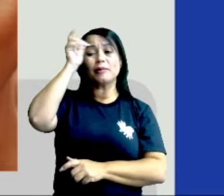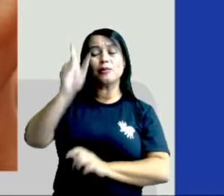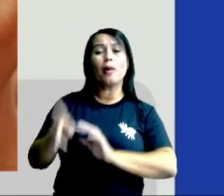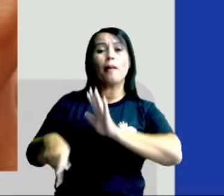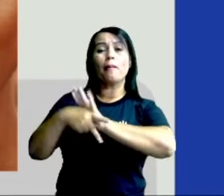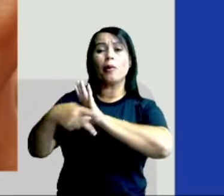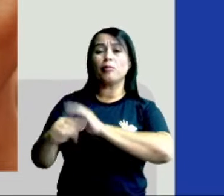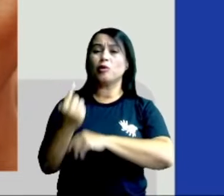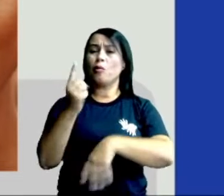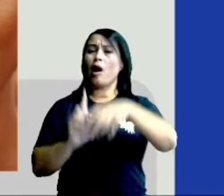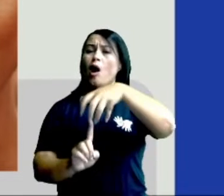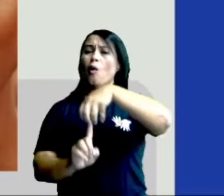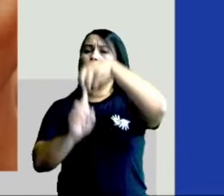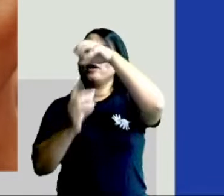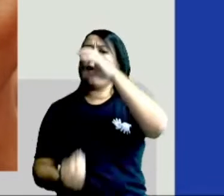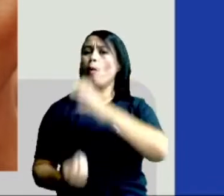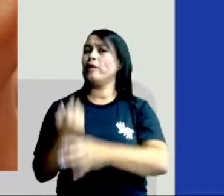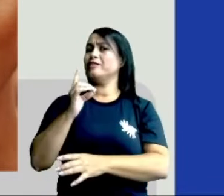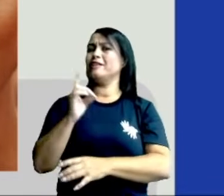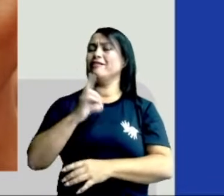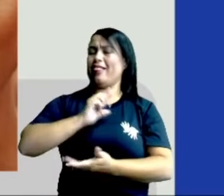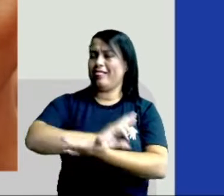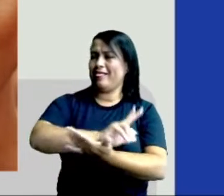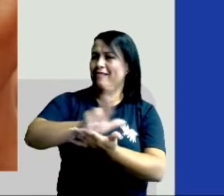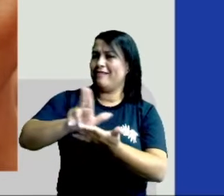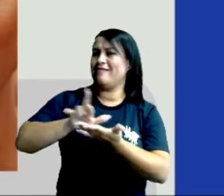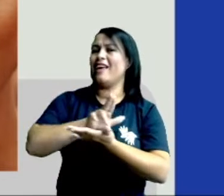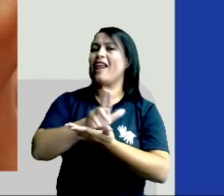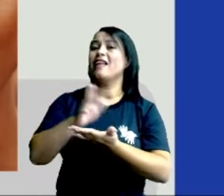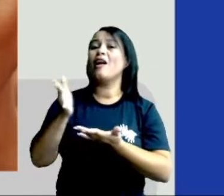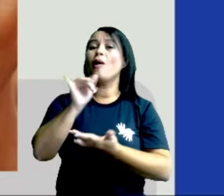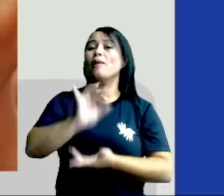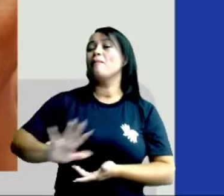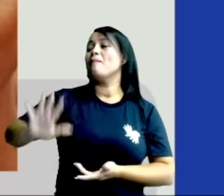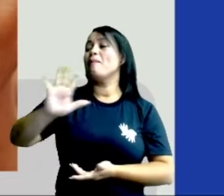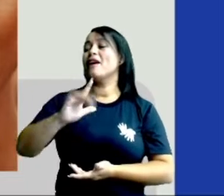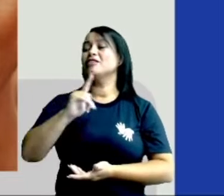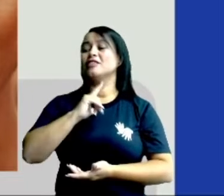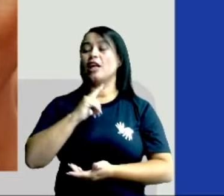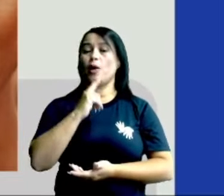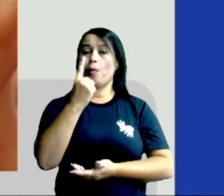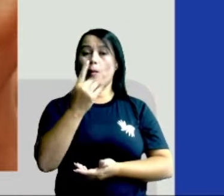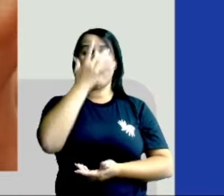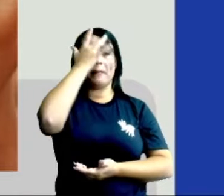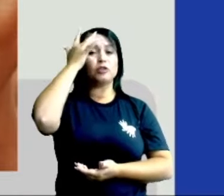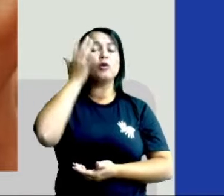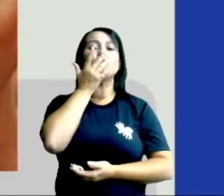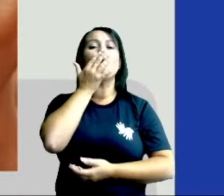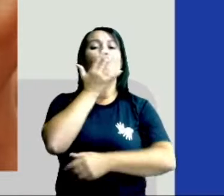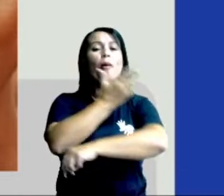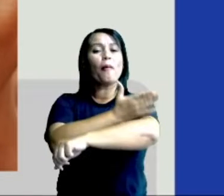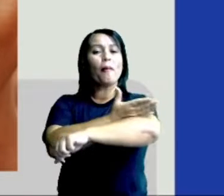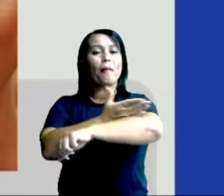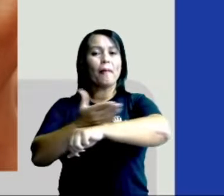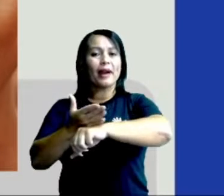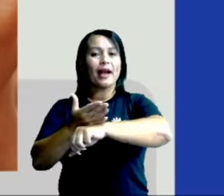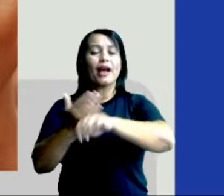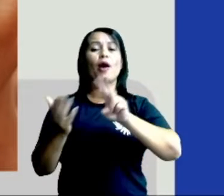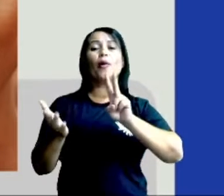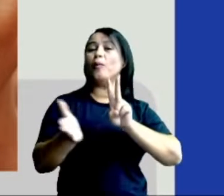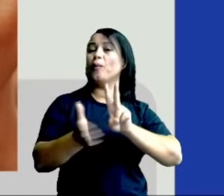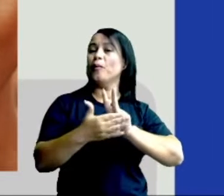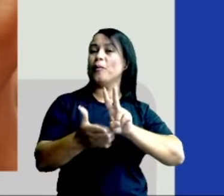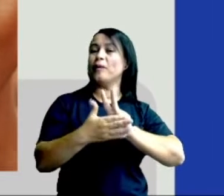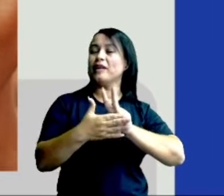uma única origem. E aqui na imagem, né, eu coloquei uma pessoa branca, o